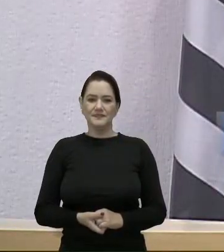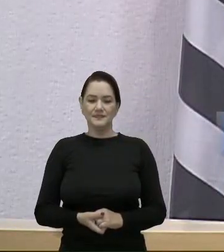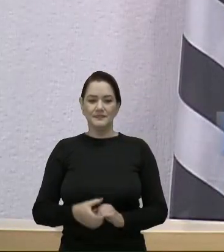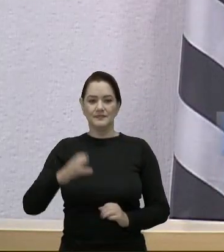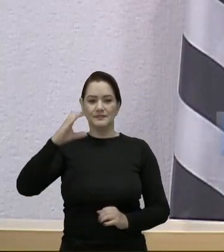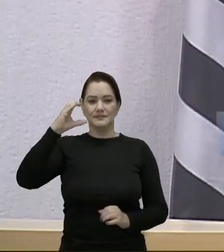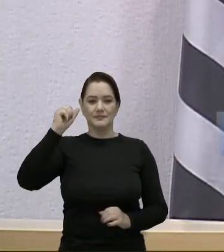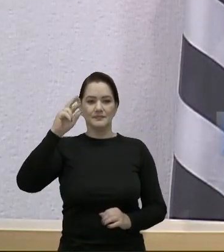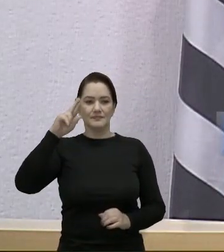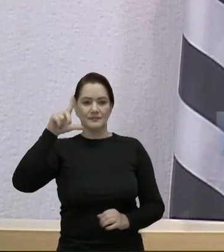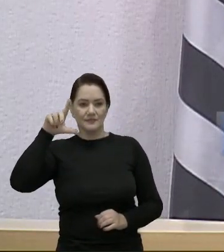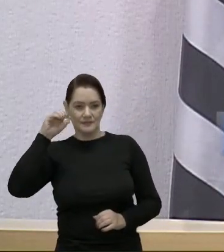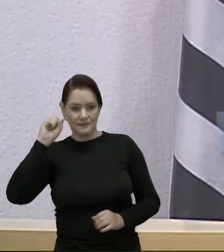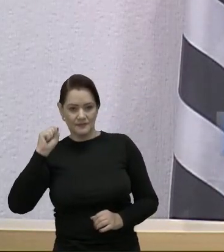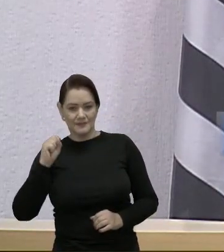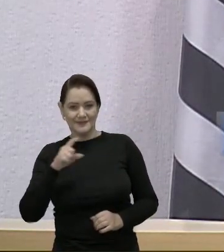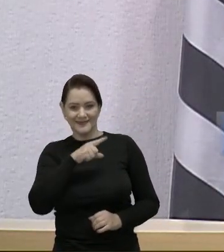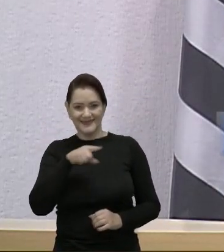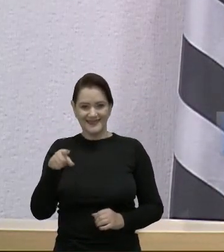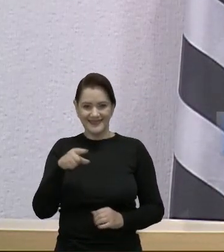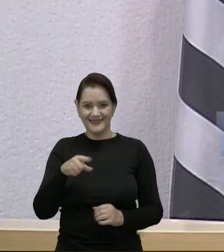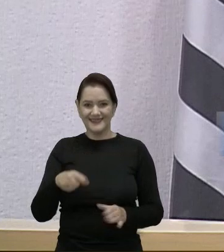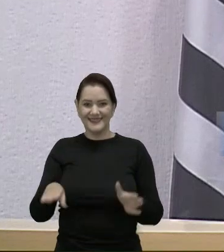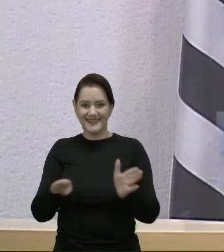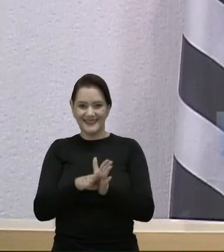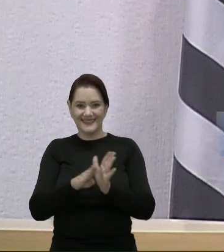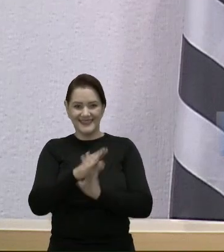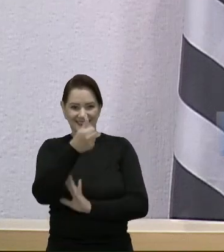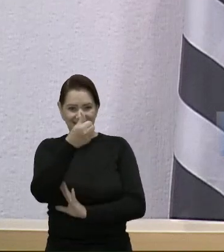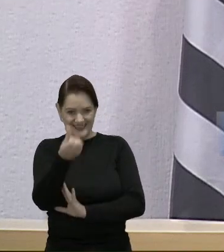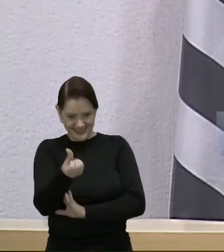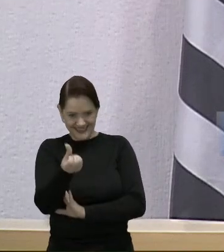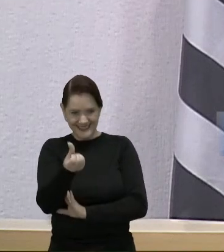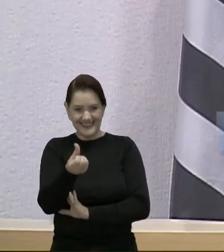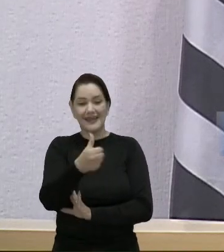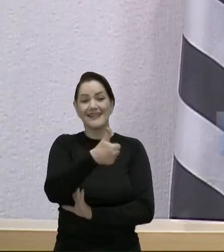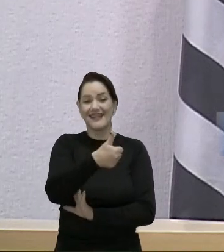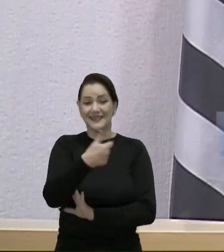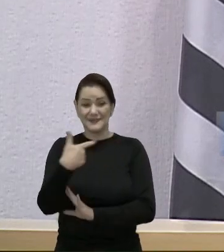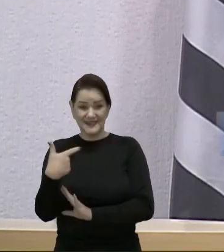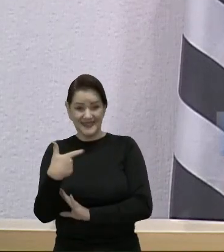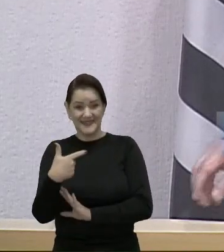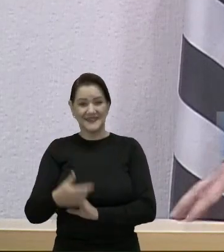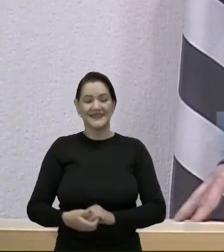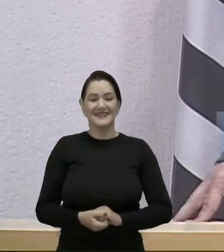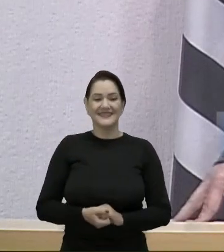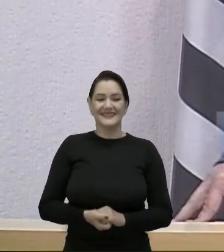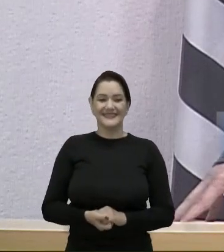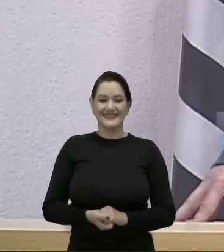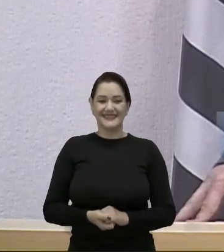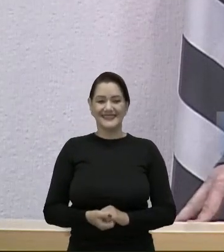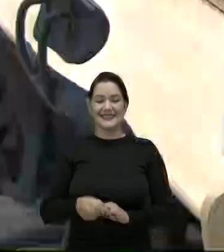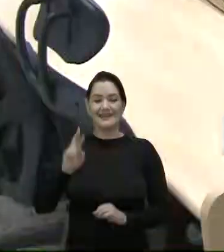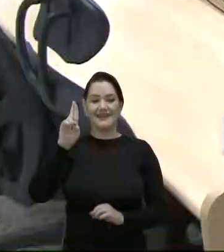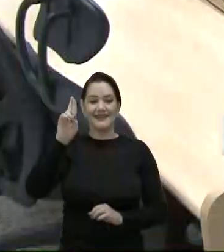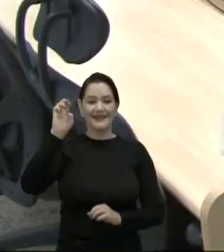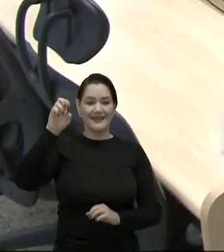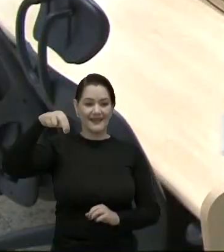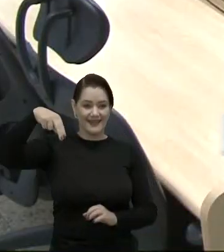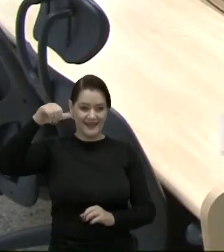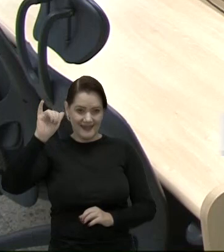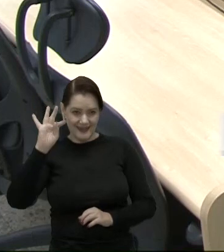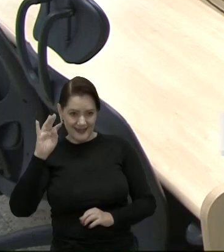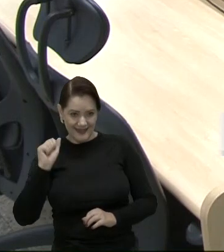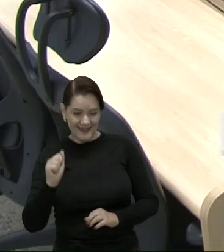Carlos e Lucas, se trouxer uma aguinha, eu acho que eu chego no 16º. Eu estou no 12º ainda. Vamos lá. Renata